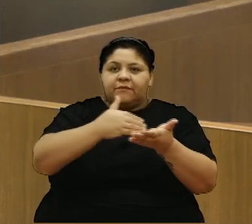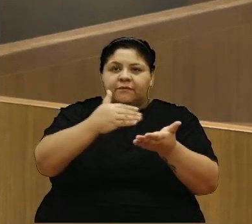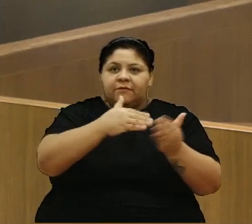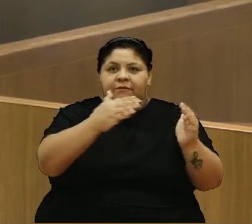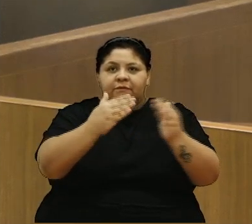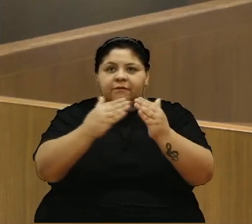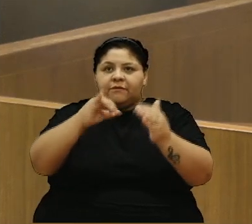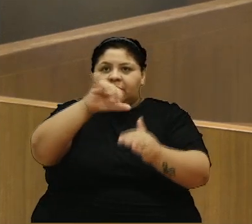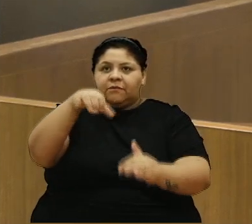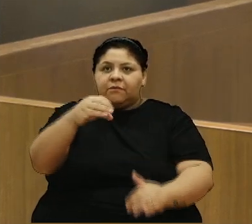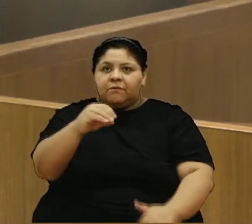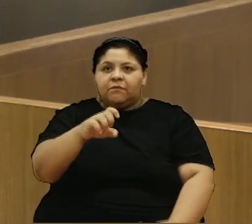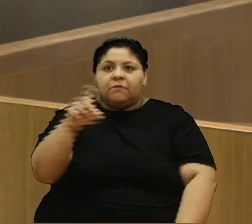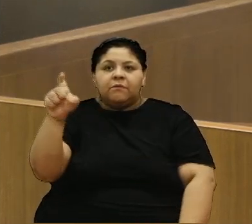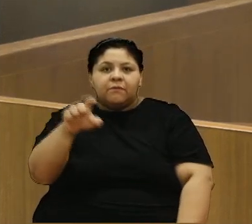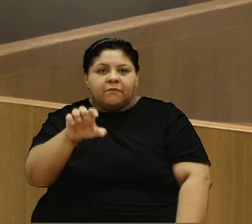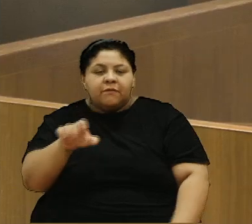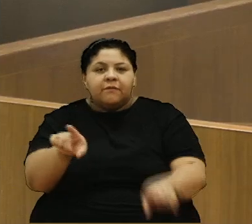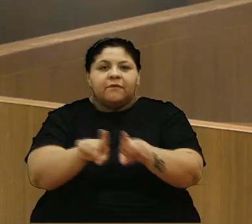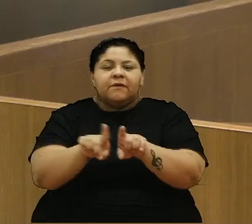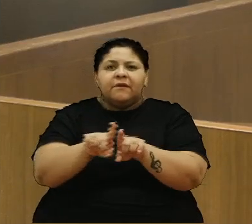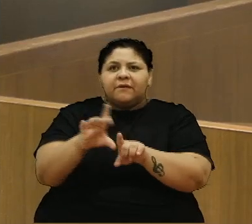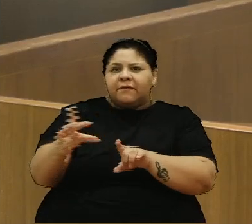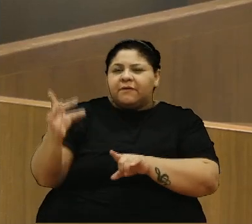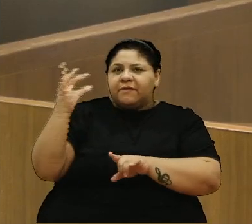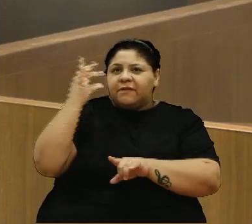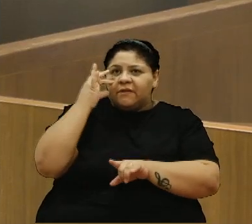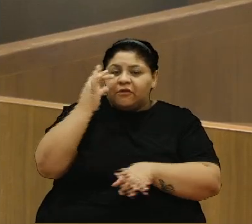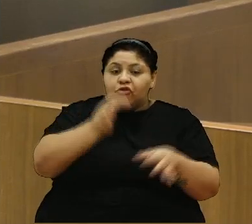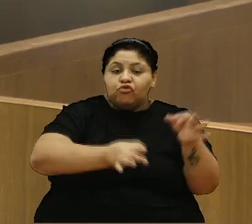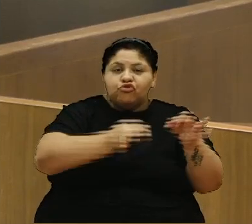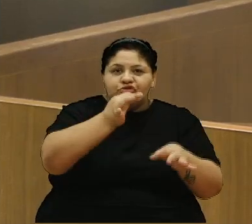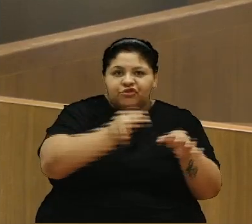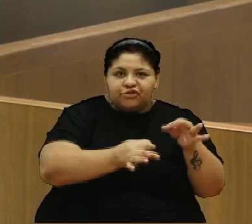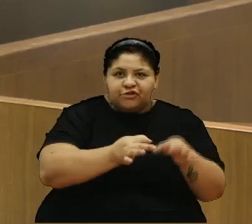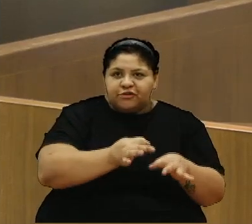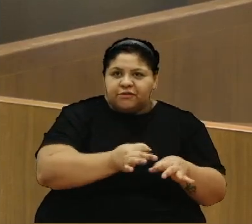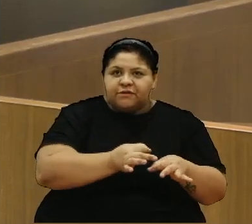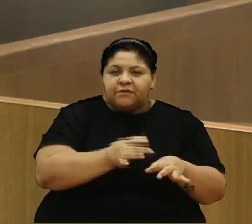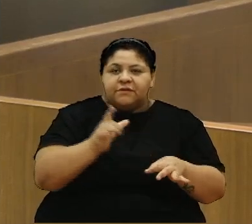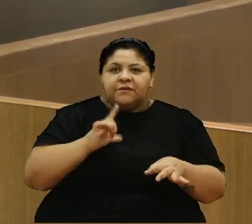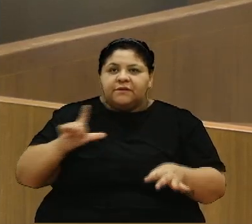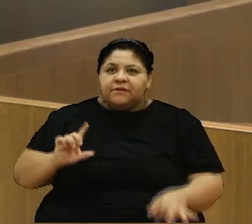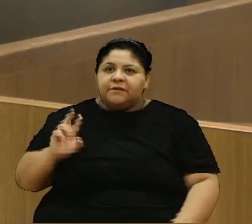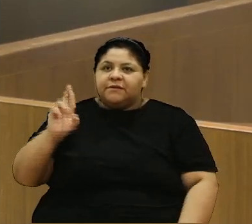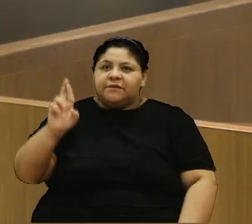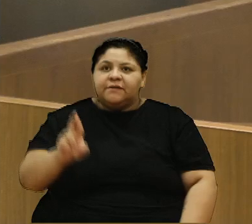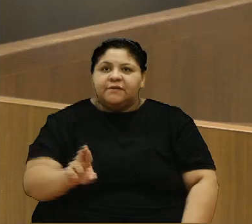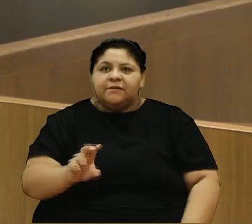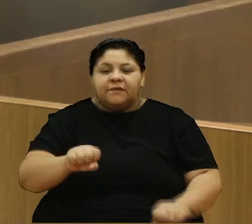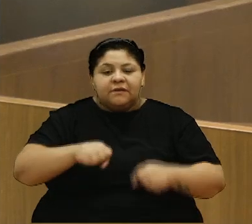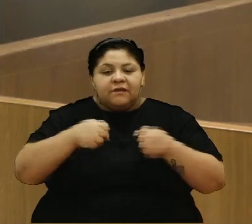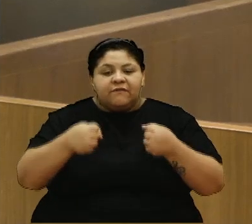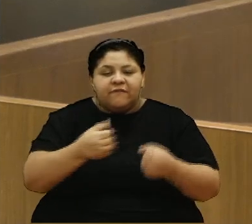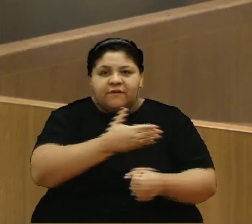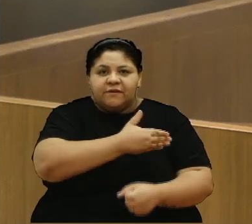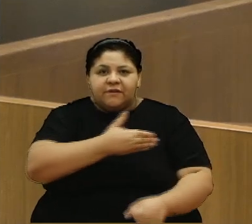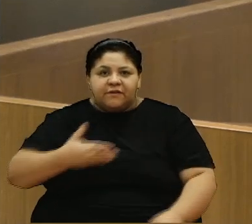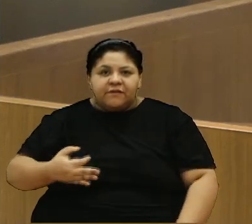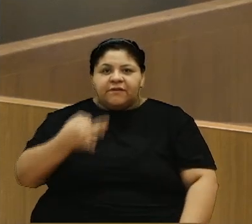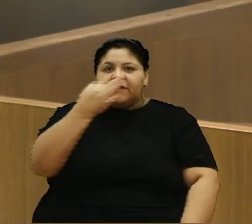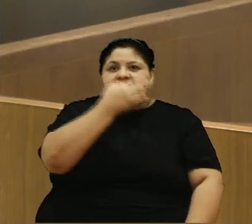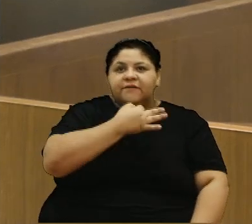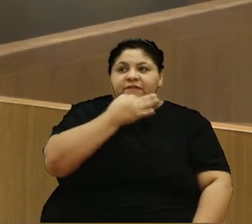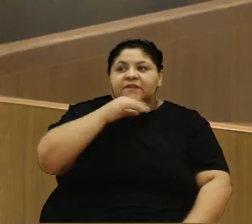Habitação, José de Abreu. Nós tivemos a presença do Judiciário, tinha representantes da Defensoria Pública, tanto de Caxias quanto